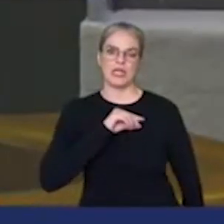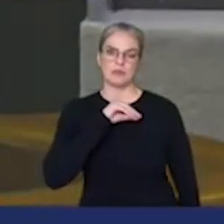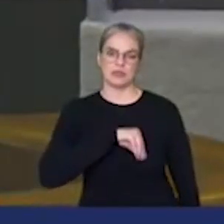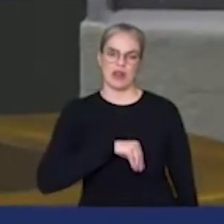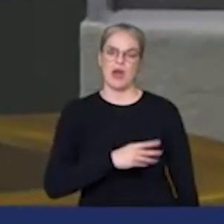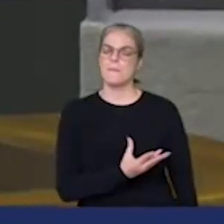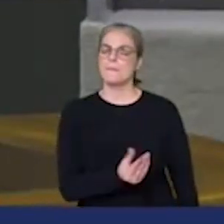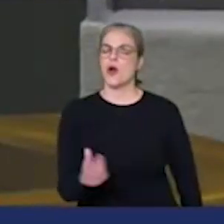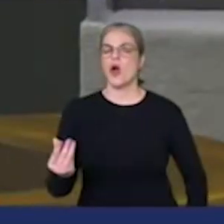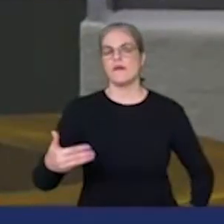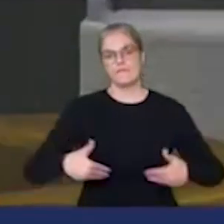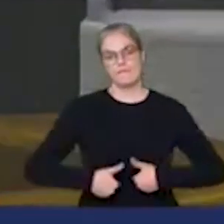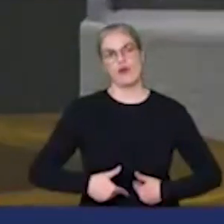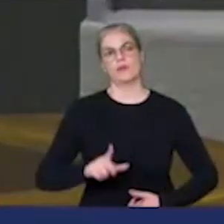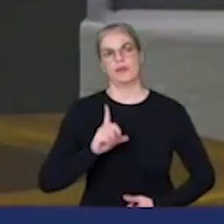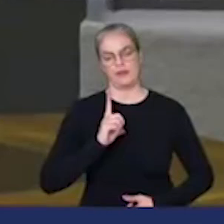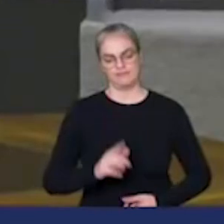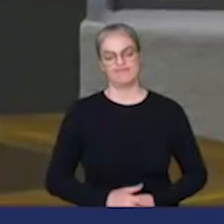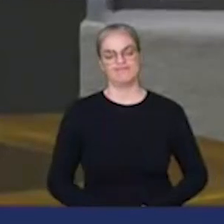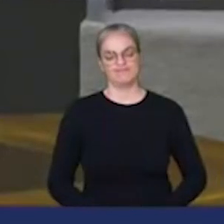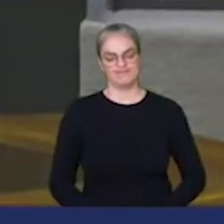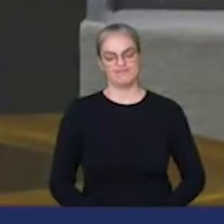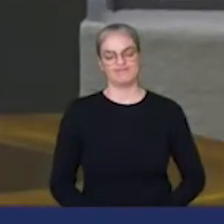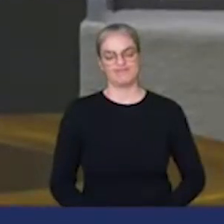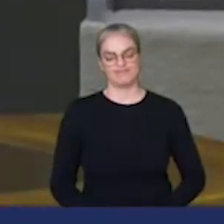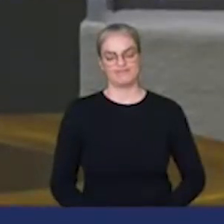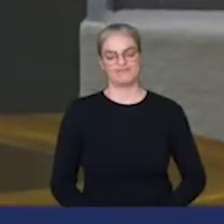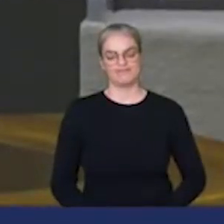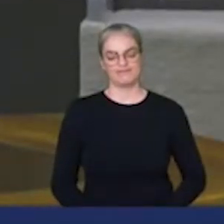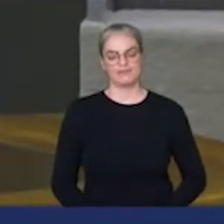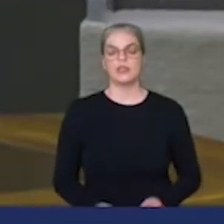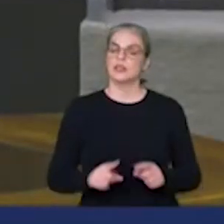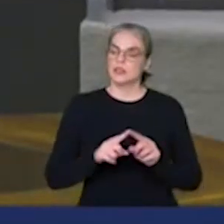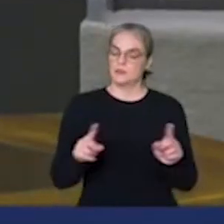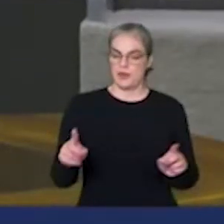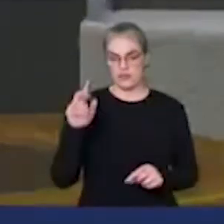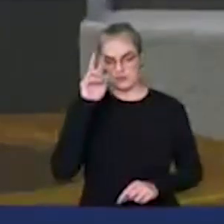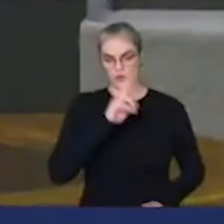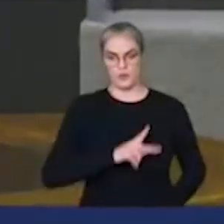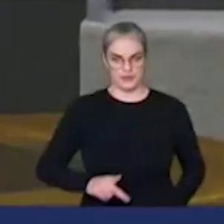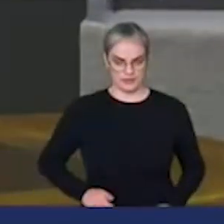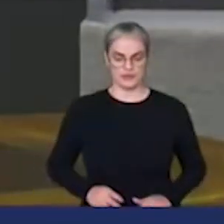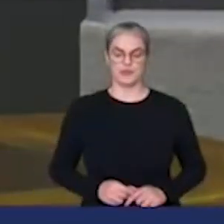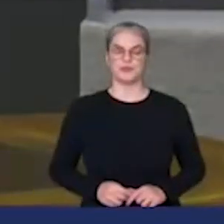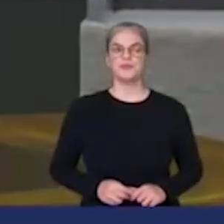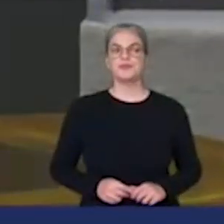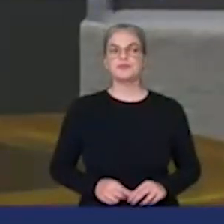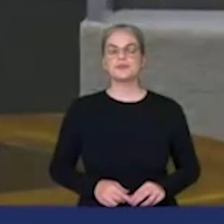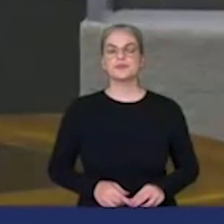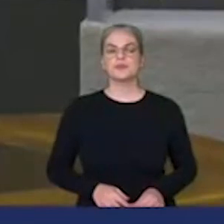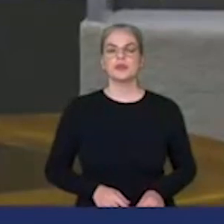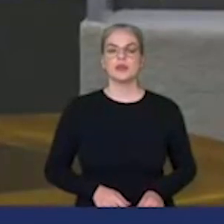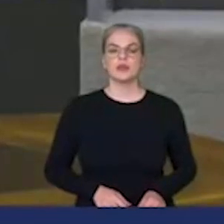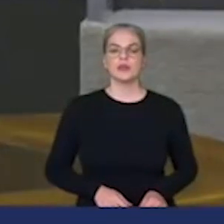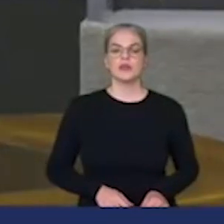fome. Mas, senhor presidente, eu gostaria também de dizer que a esperança está chegando